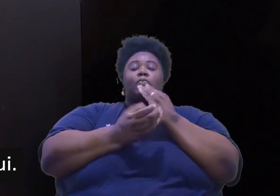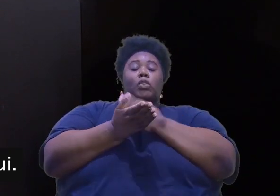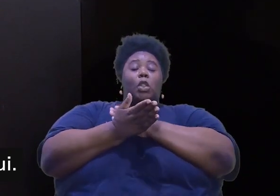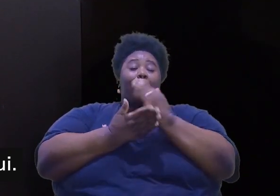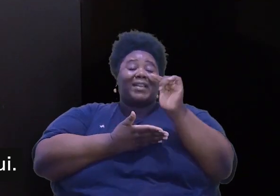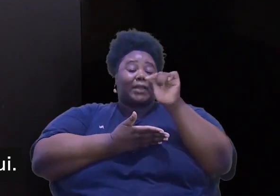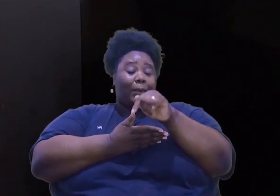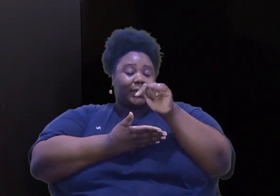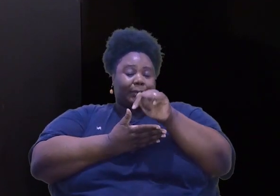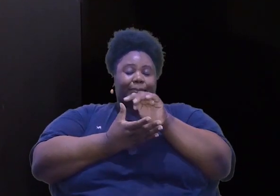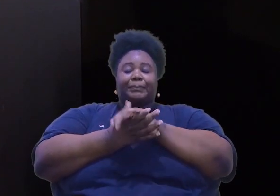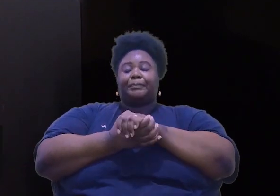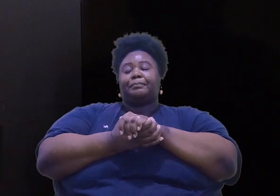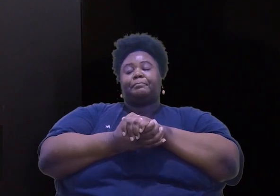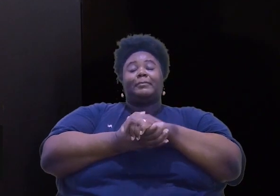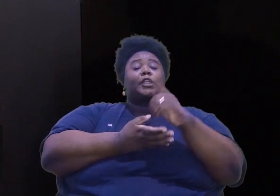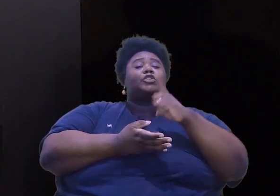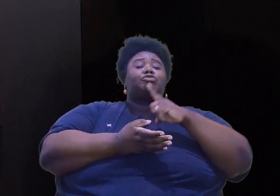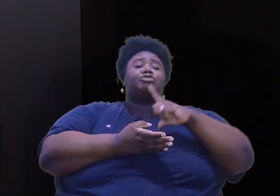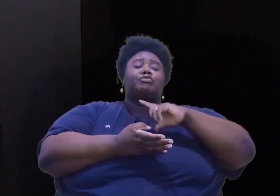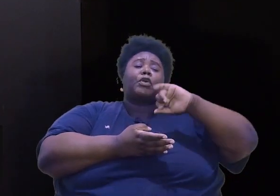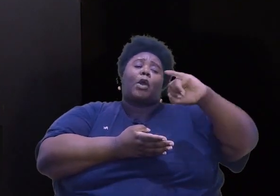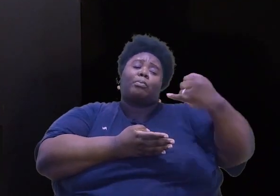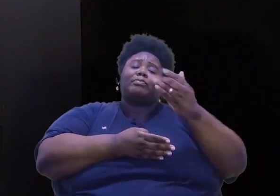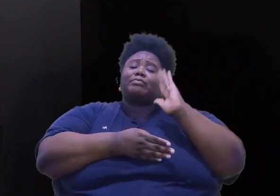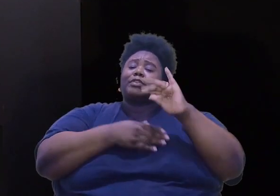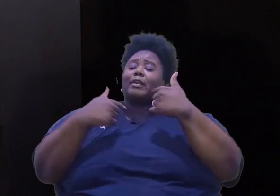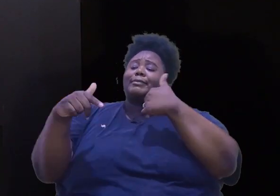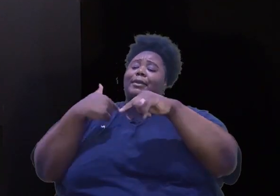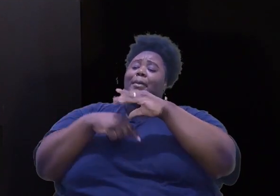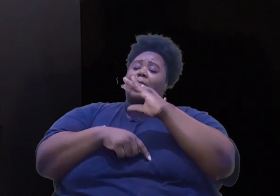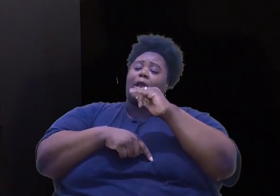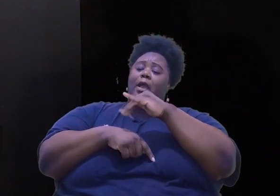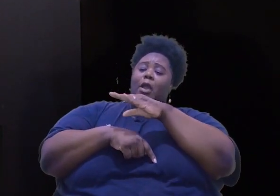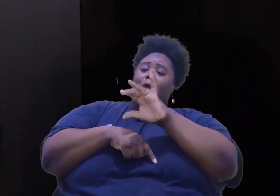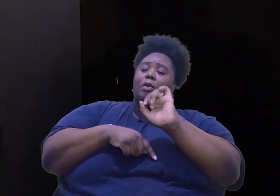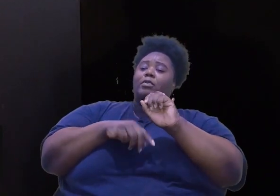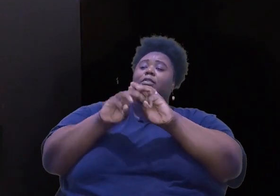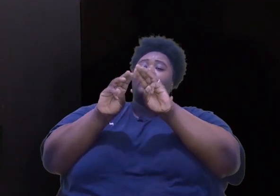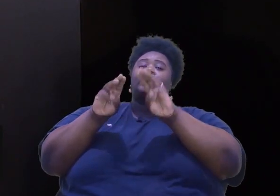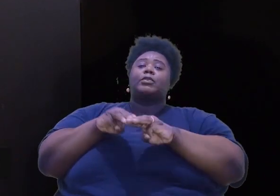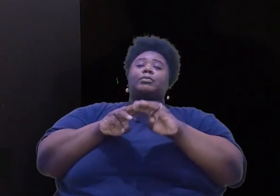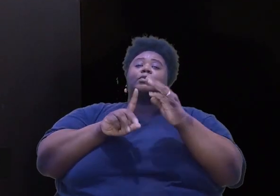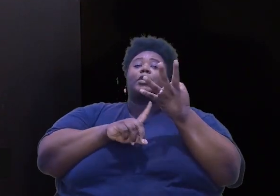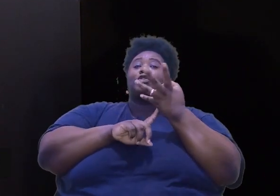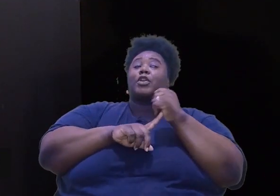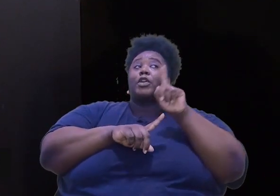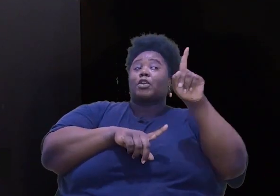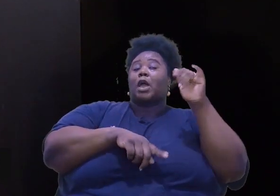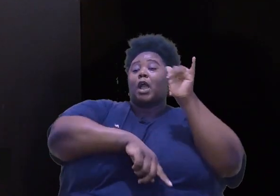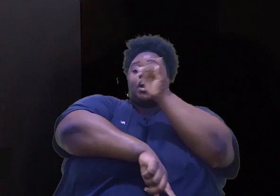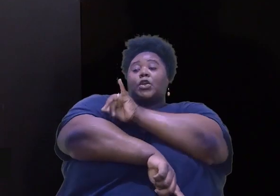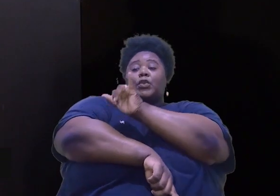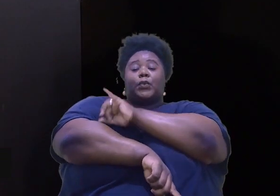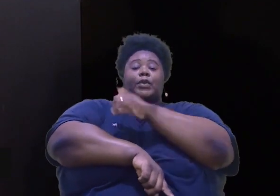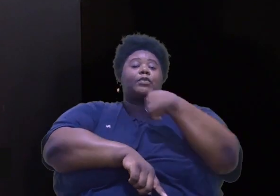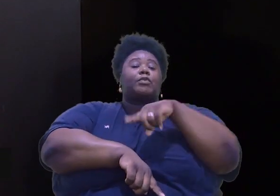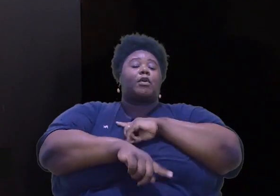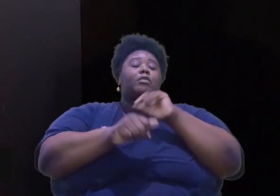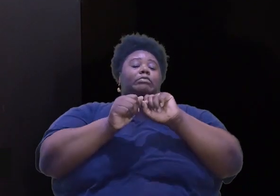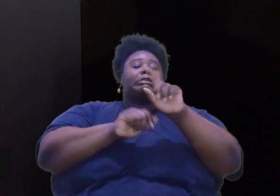daqui, né? Eu tive o privilégio já de trabalhar com Conceição no Museu de Arte do Rio. Nós fizemos uma